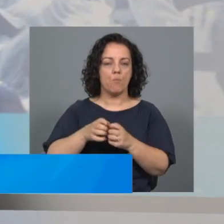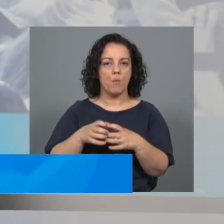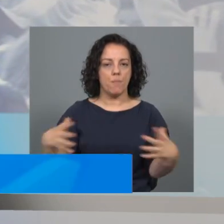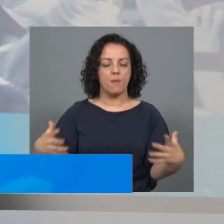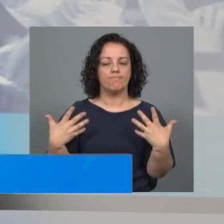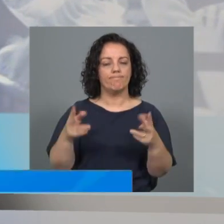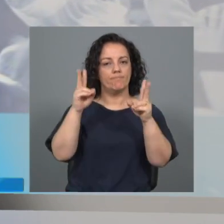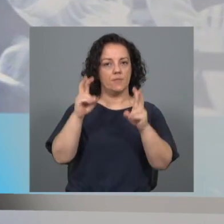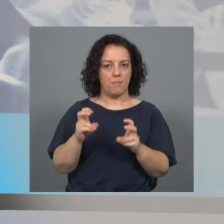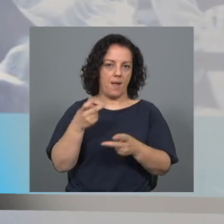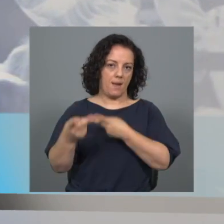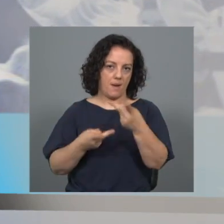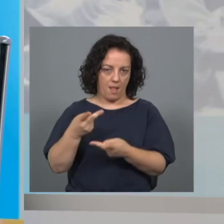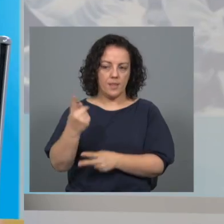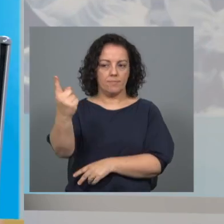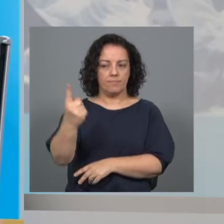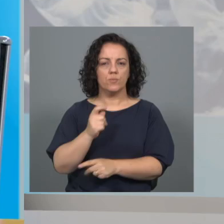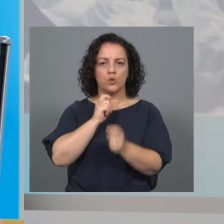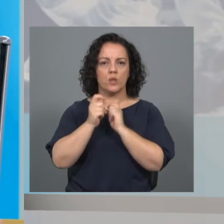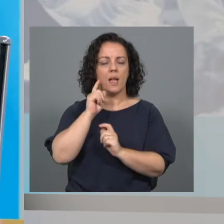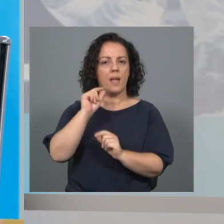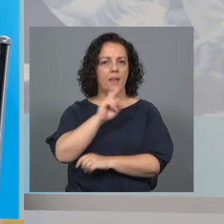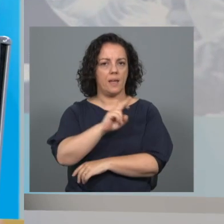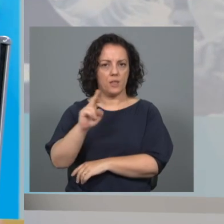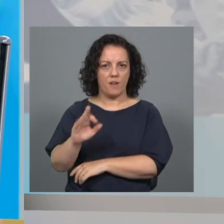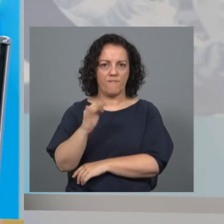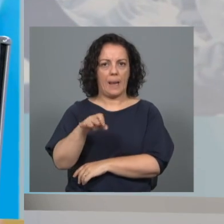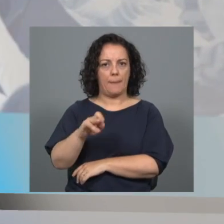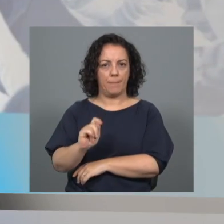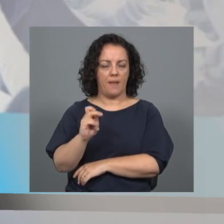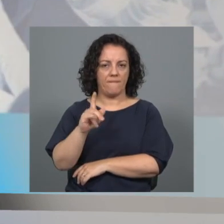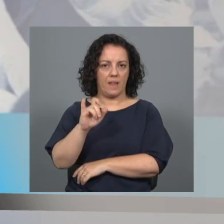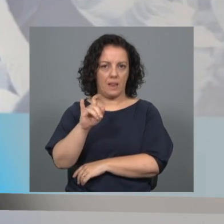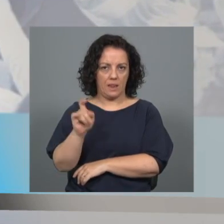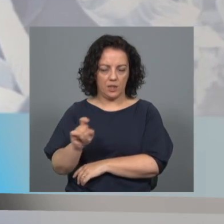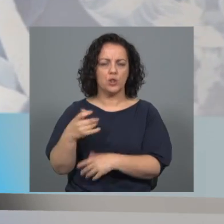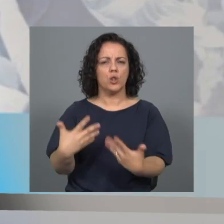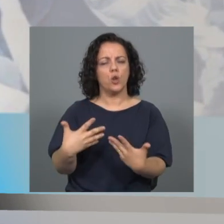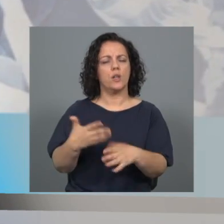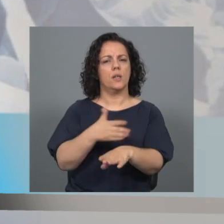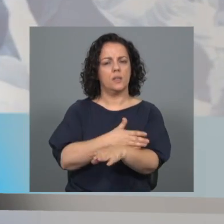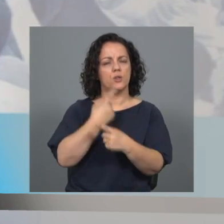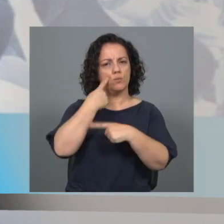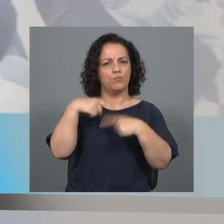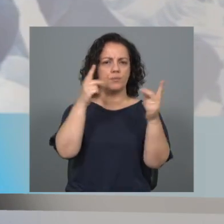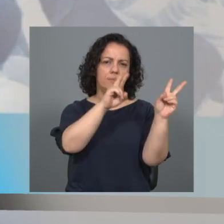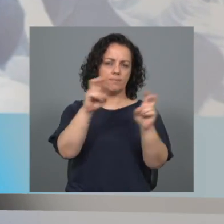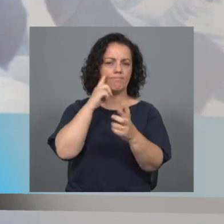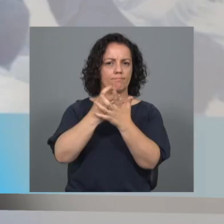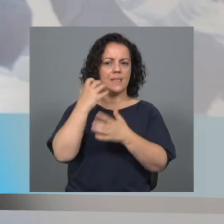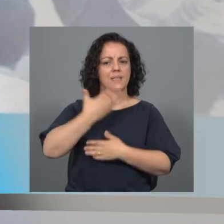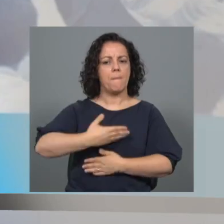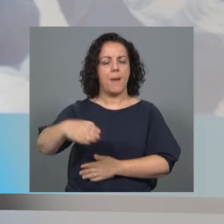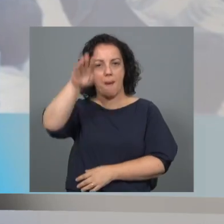que lhe propomos daqui a pouco, contando com a presença do jornalista da Renascença, Filipe Avilés. Para já recordarmos os acontecimentos da Semana do Papa, que não